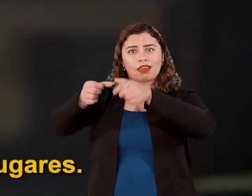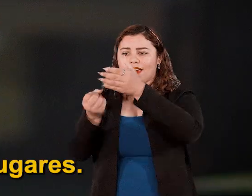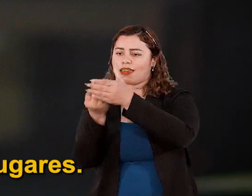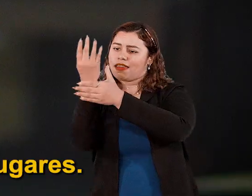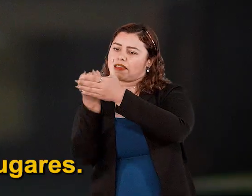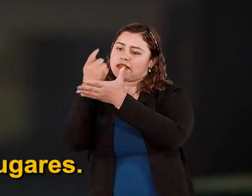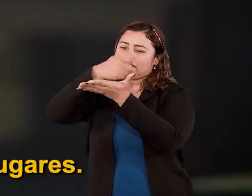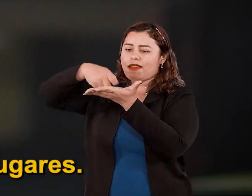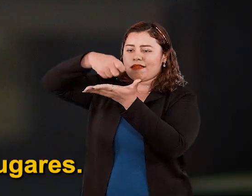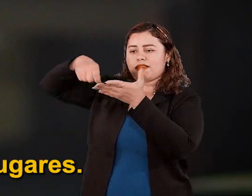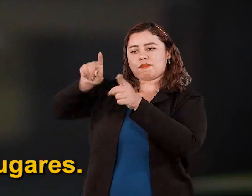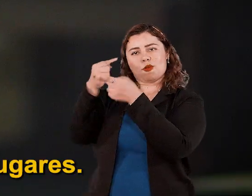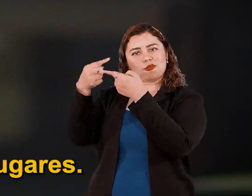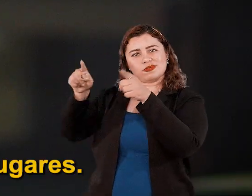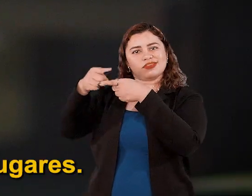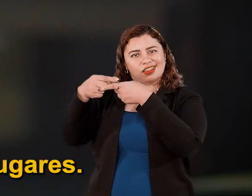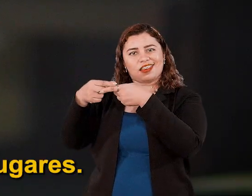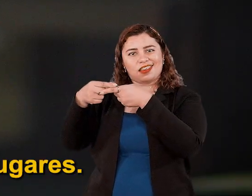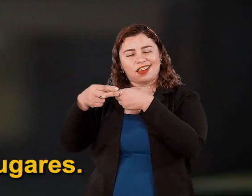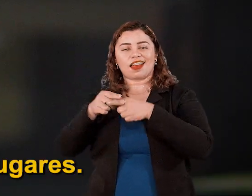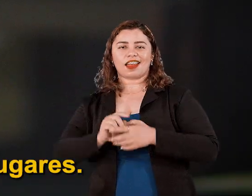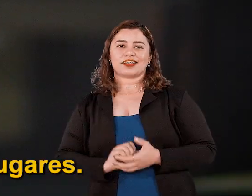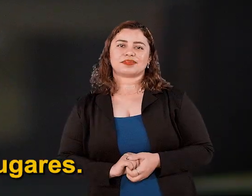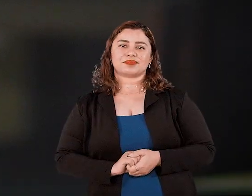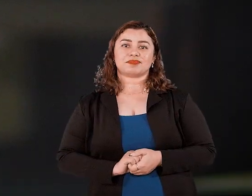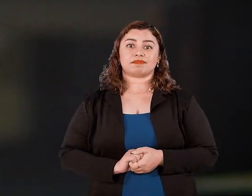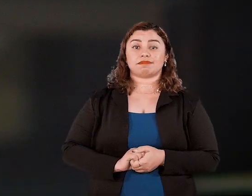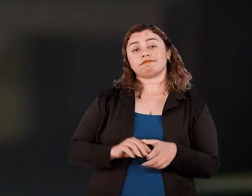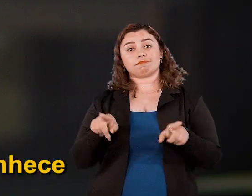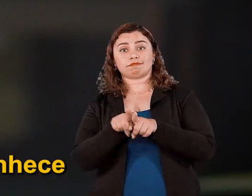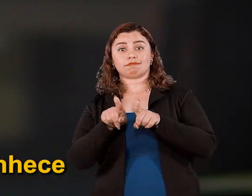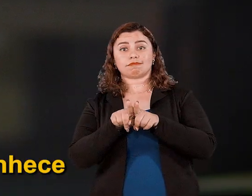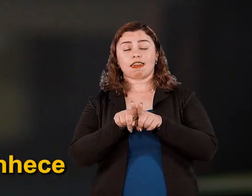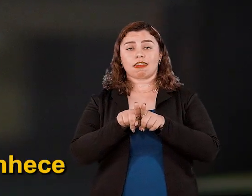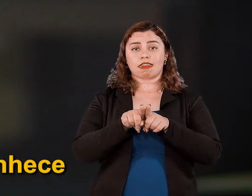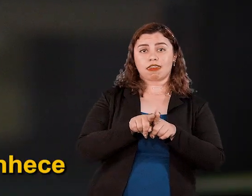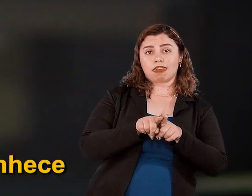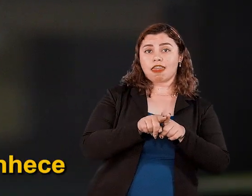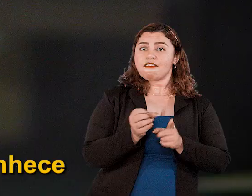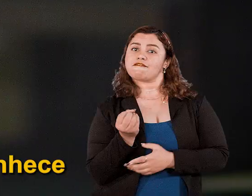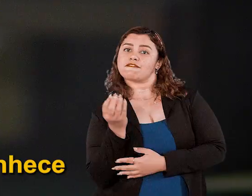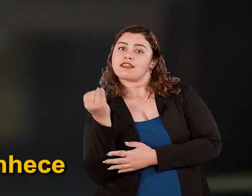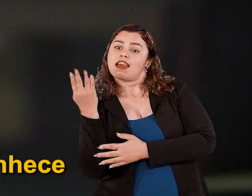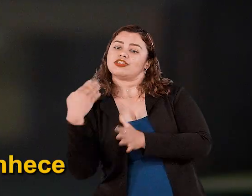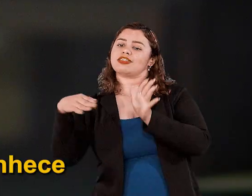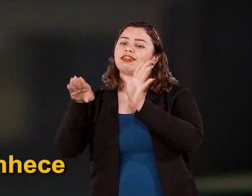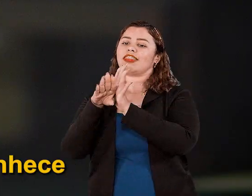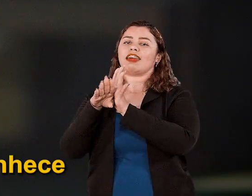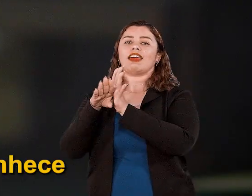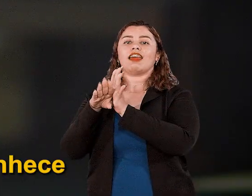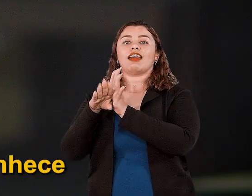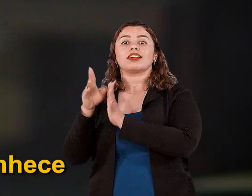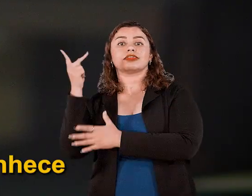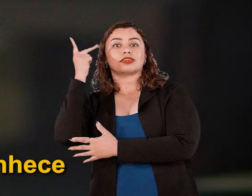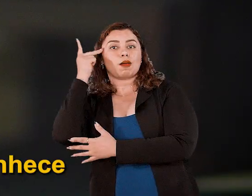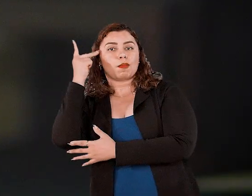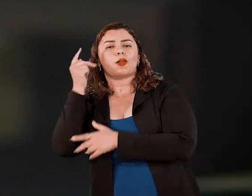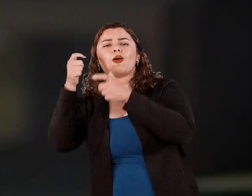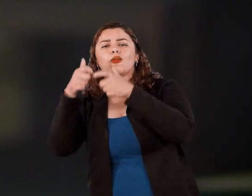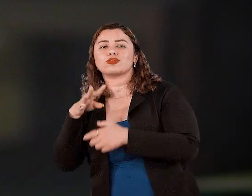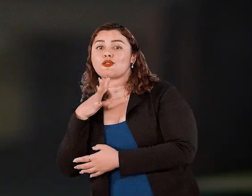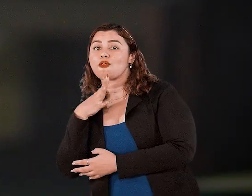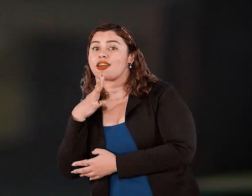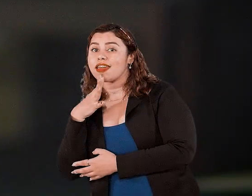lugares, compondo música também nesses lugares, e vai para São Paulo, aonde ele